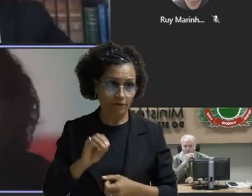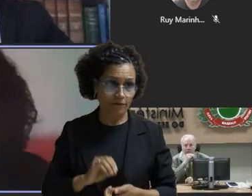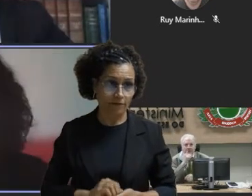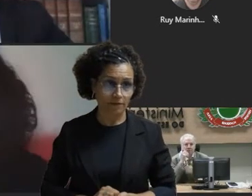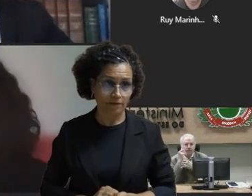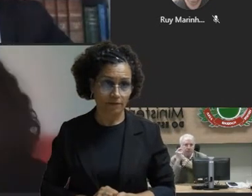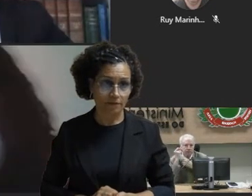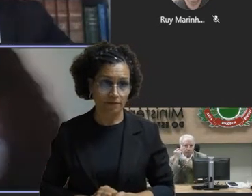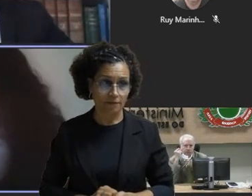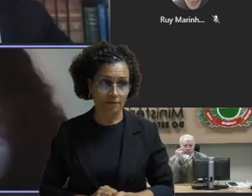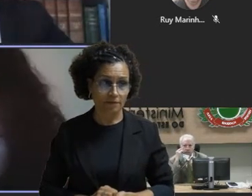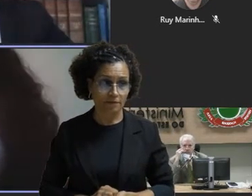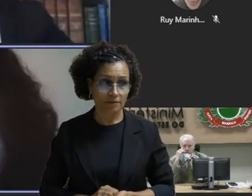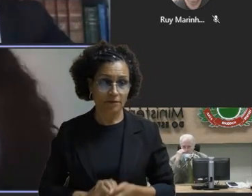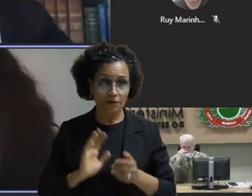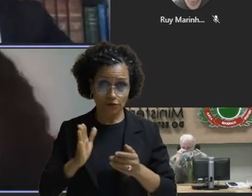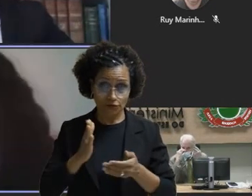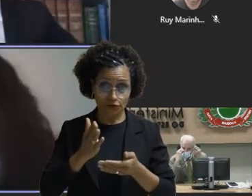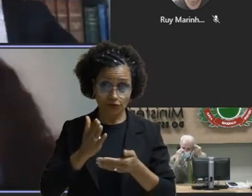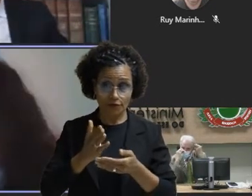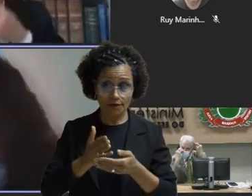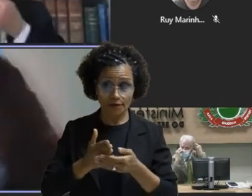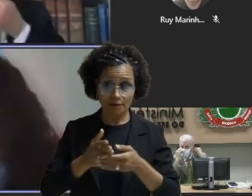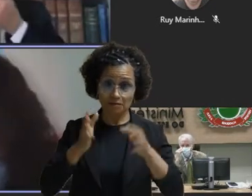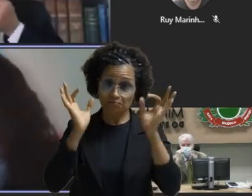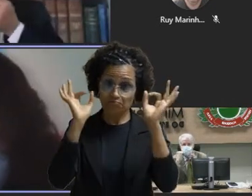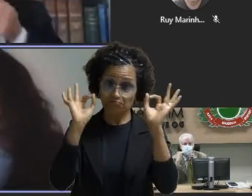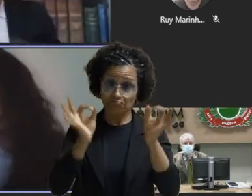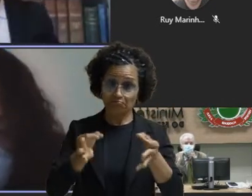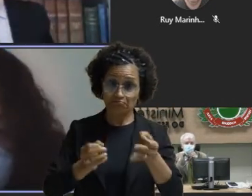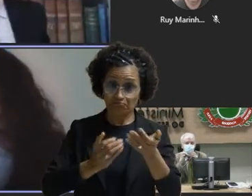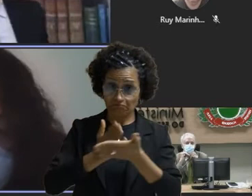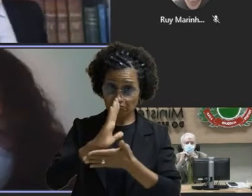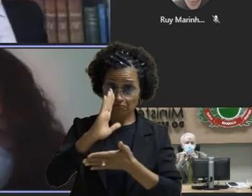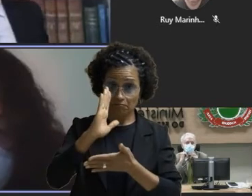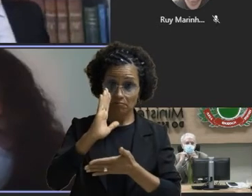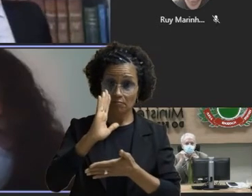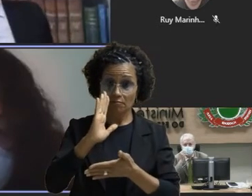né? Sim, sim. Então, eu queria pedir licença, porque eu vou...